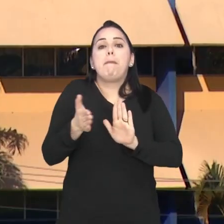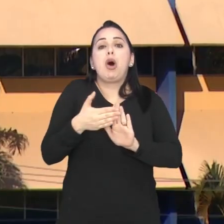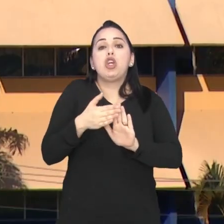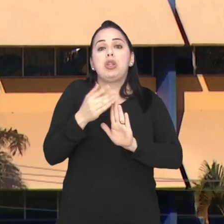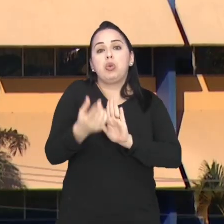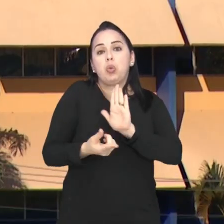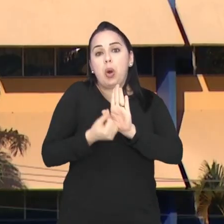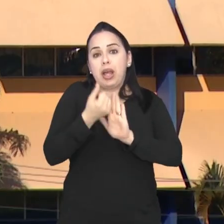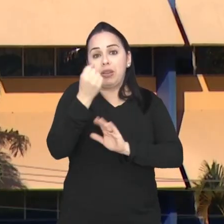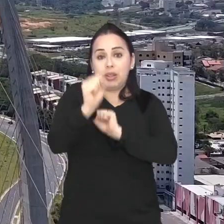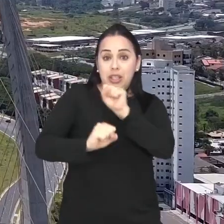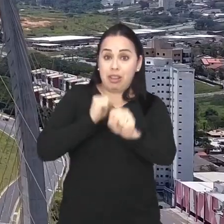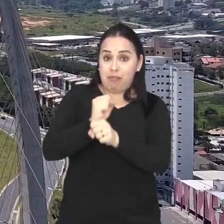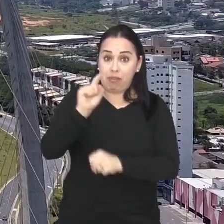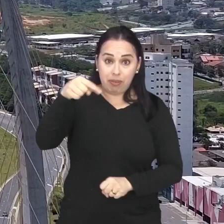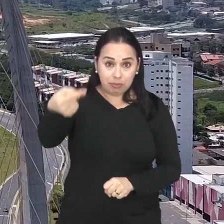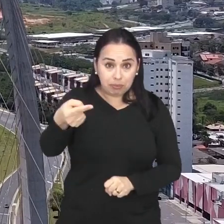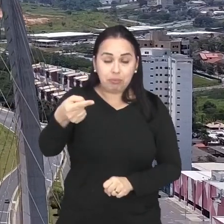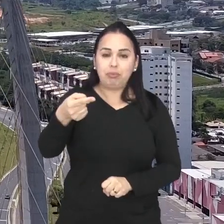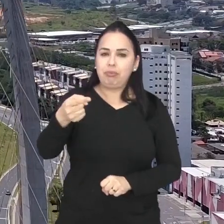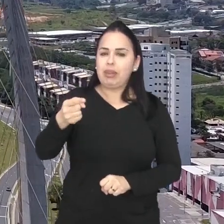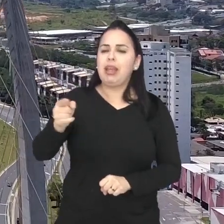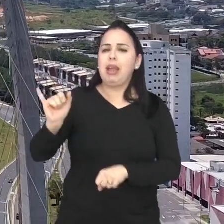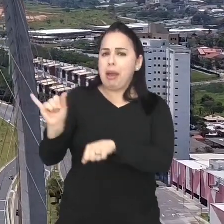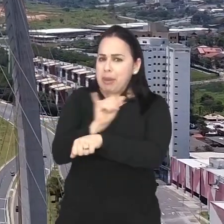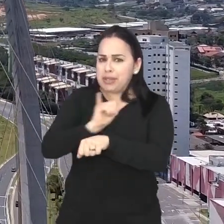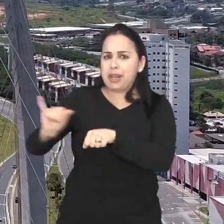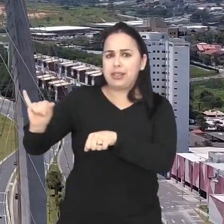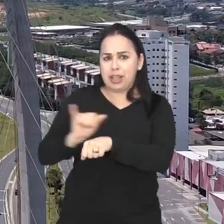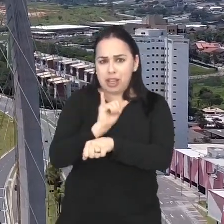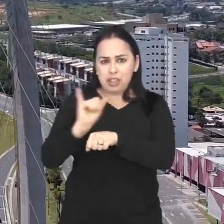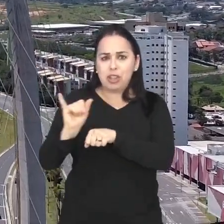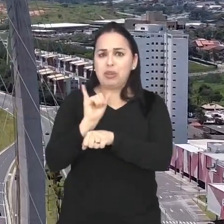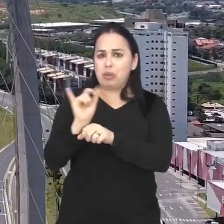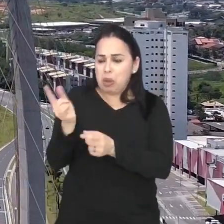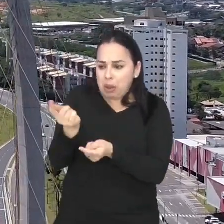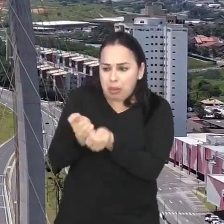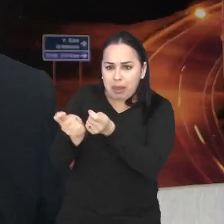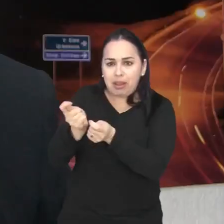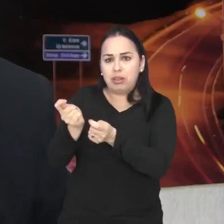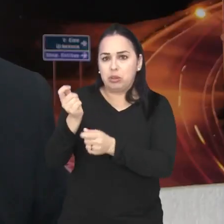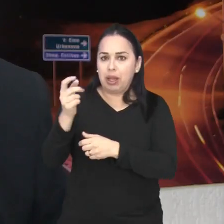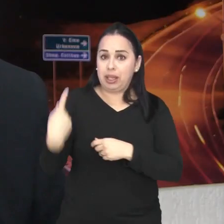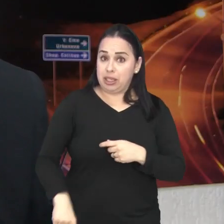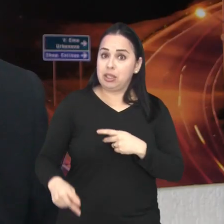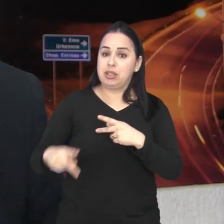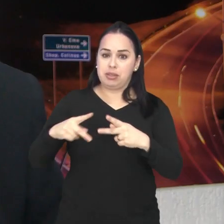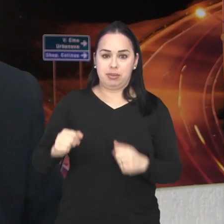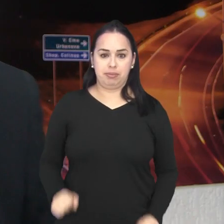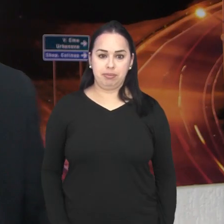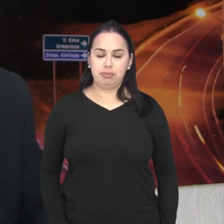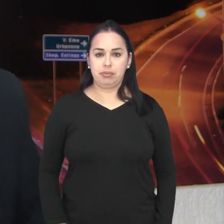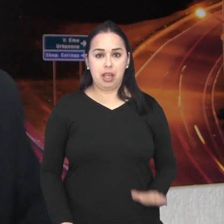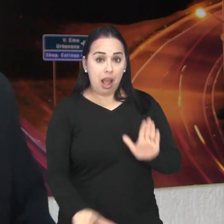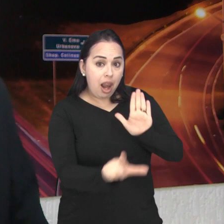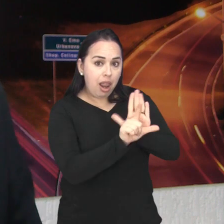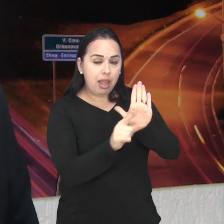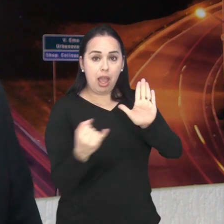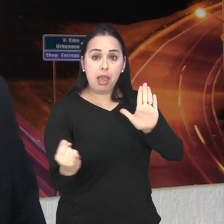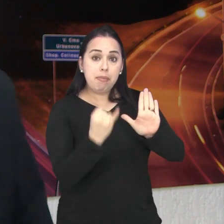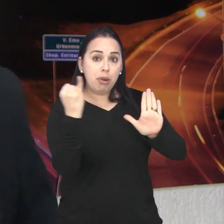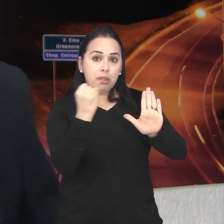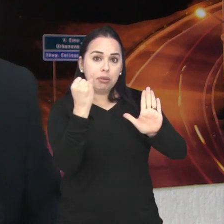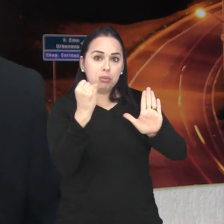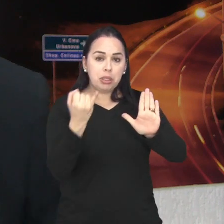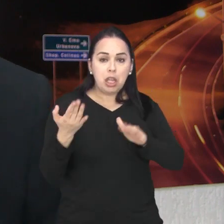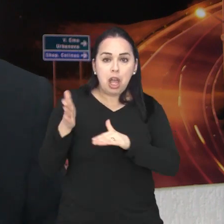proposta do orçamento da cidade, uma das principais peças do planejamento econômico do município. A Lei Orçamentária Anual é uma peça muito importante